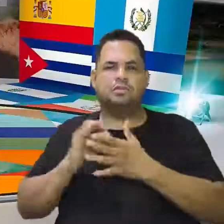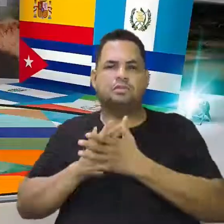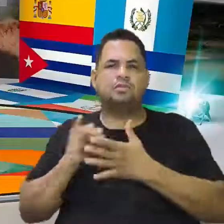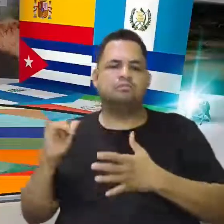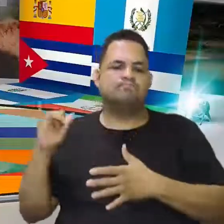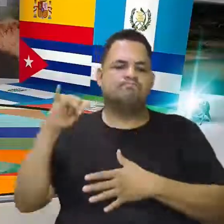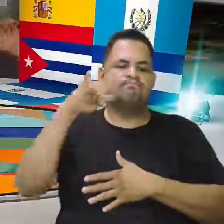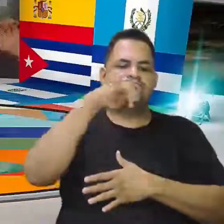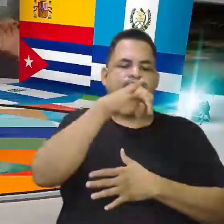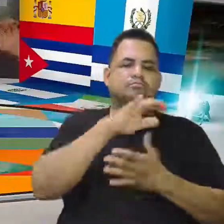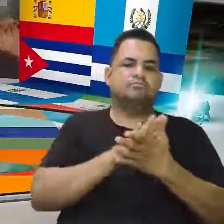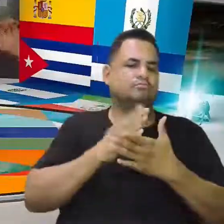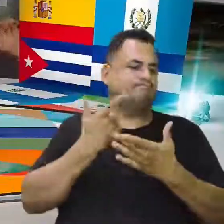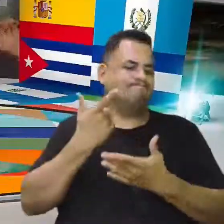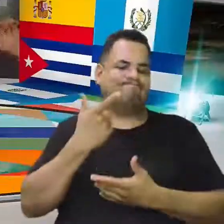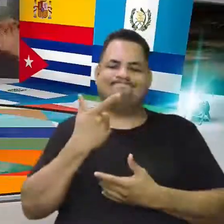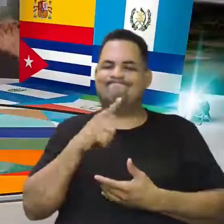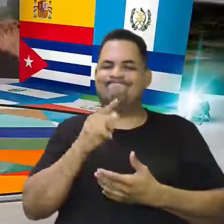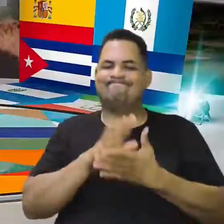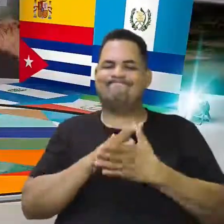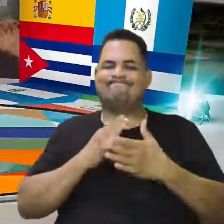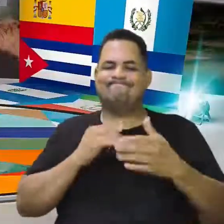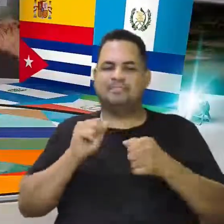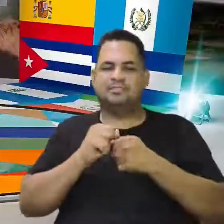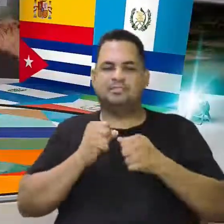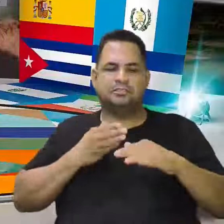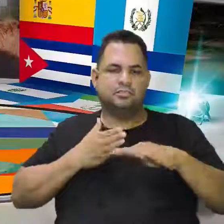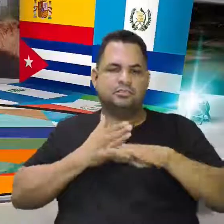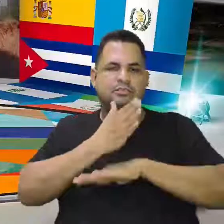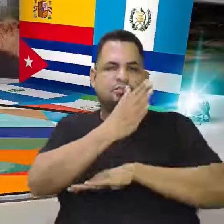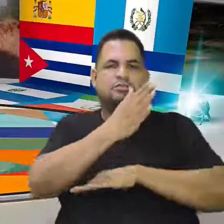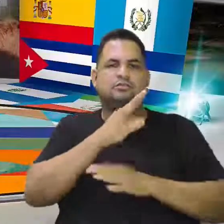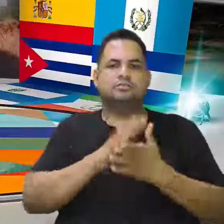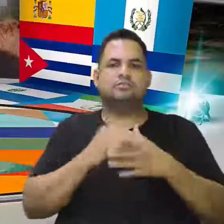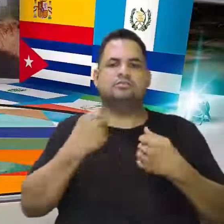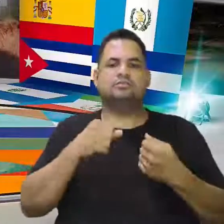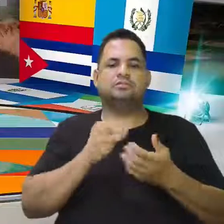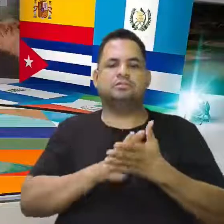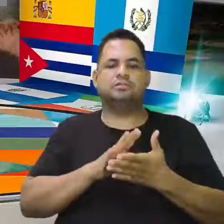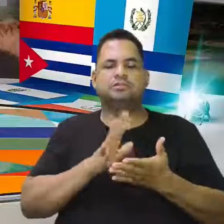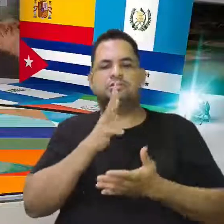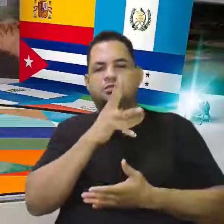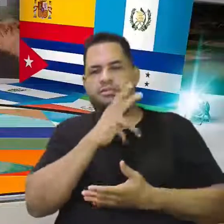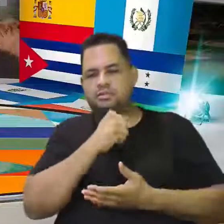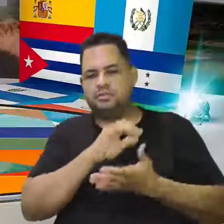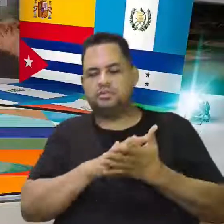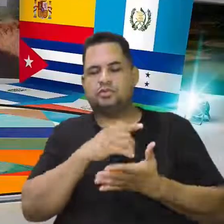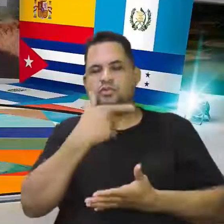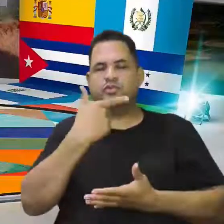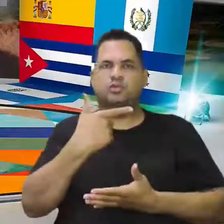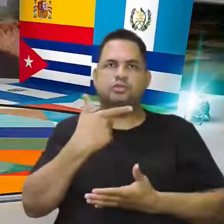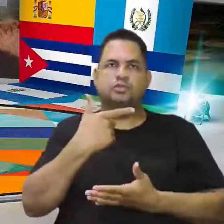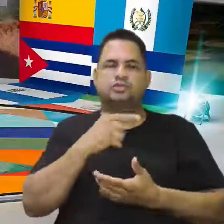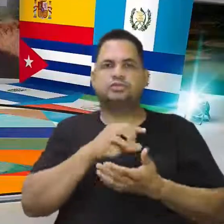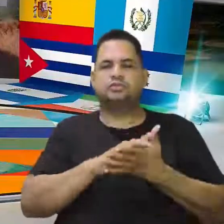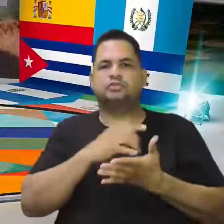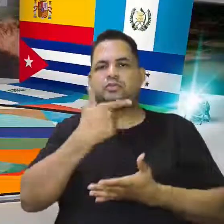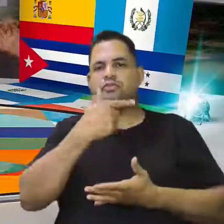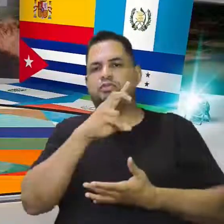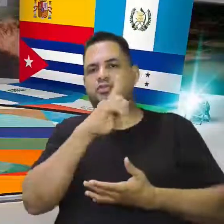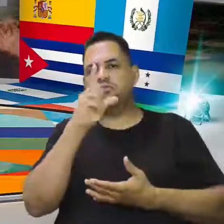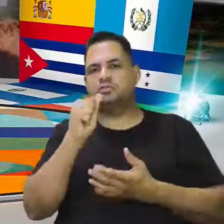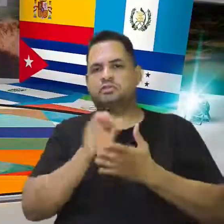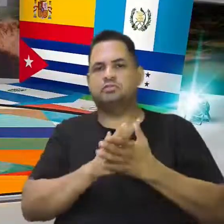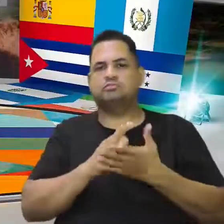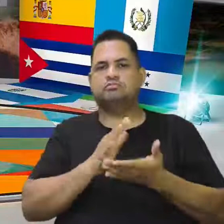esse trabalho direto. Não tem. Então, acontece que você tem que levar, às vezes, 2 ou ainda mais dias para conseguir chegar